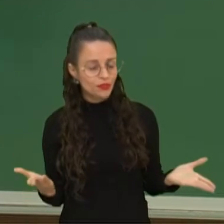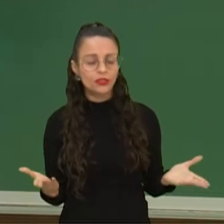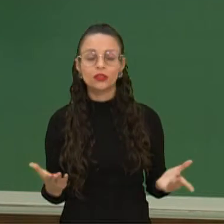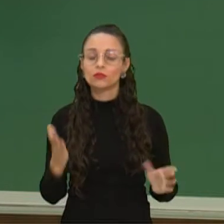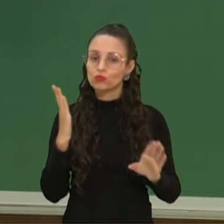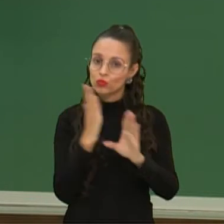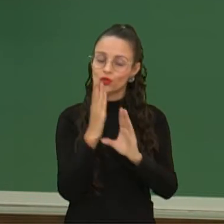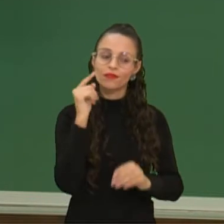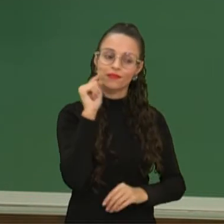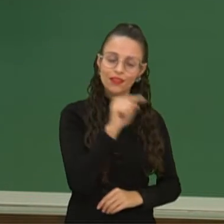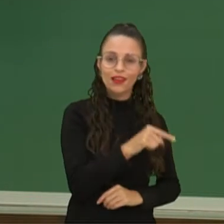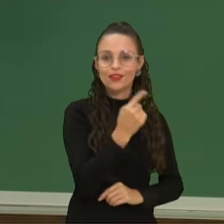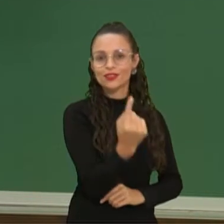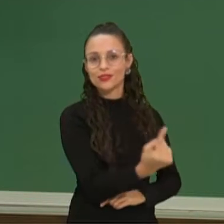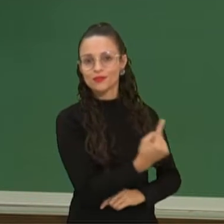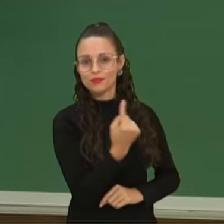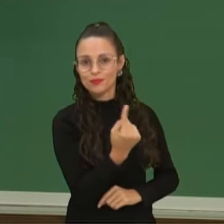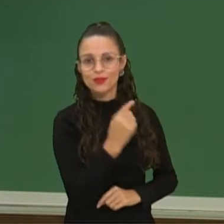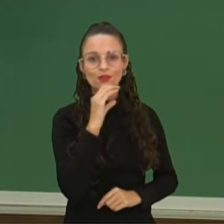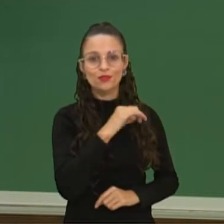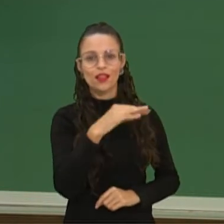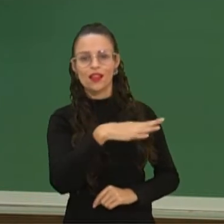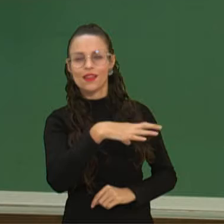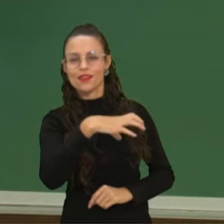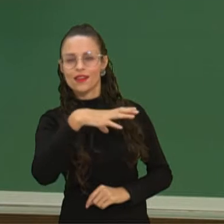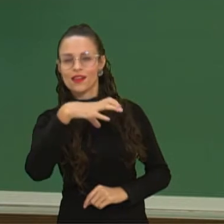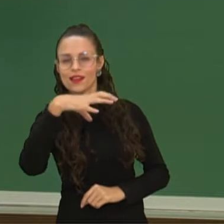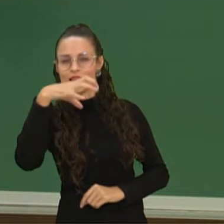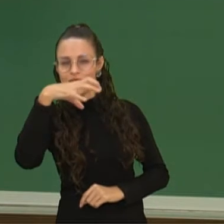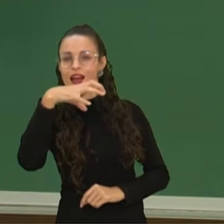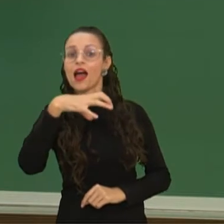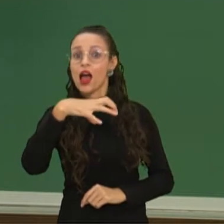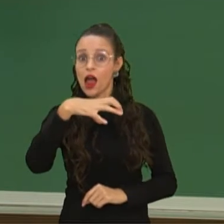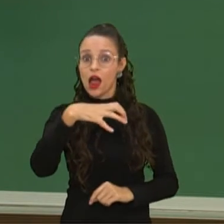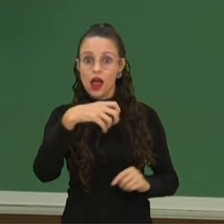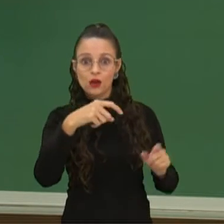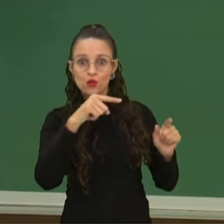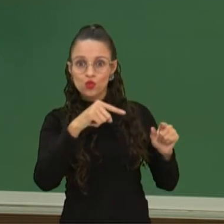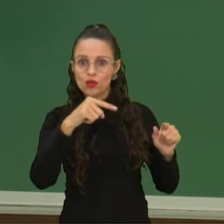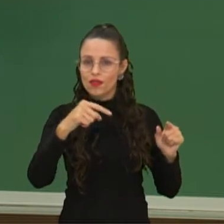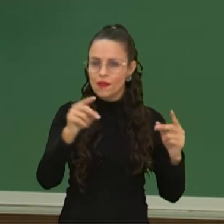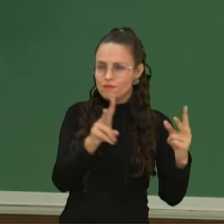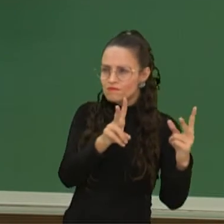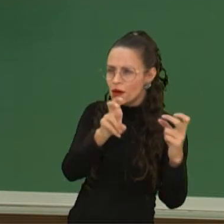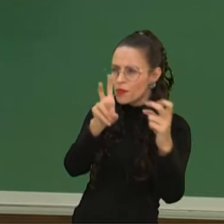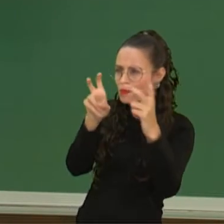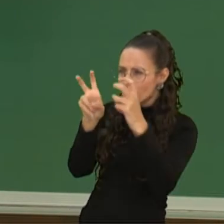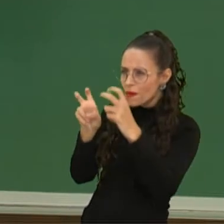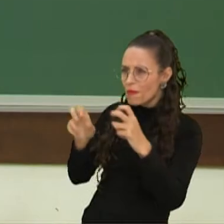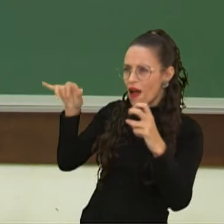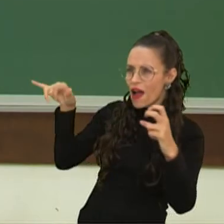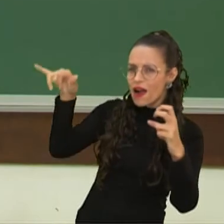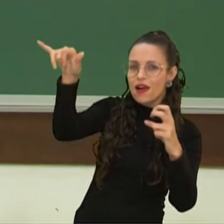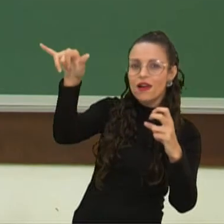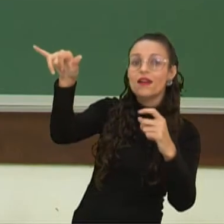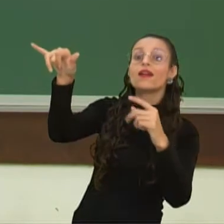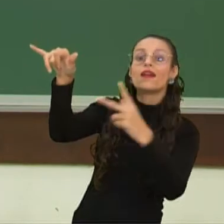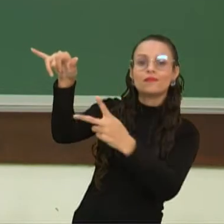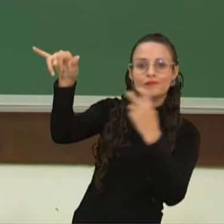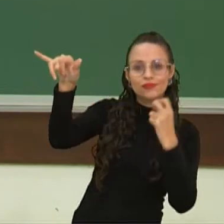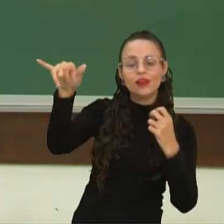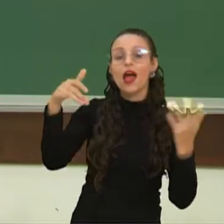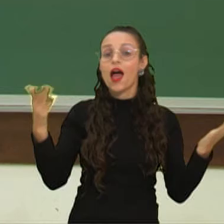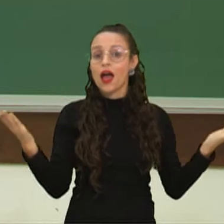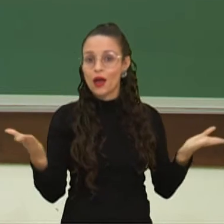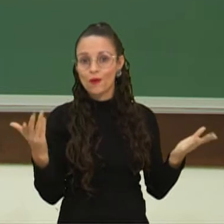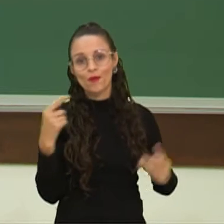através do micro-ondas, dessas micro-ondas, para detectar aeronaves inimigas, eles acabaram, então, chegando ao que a